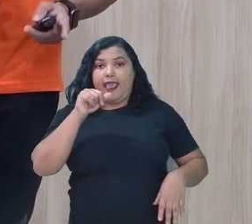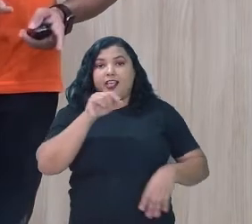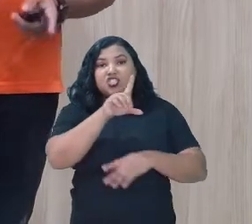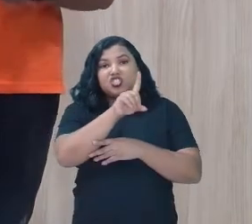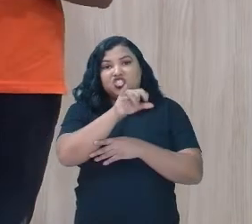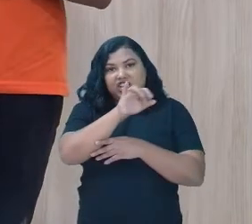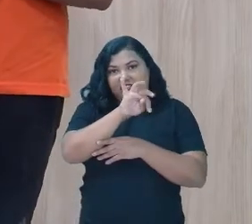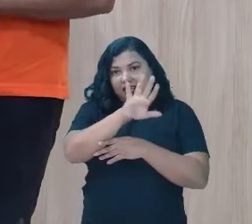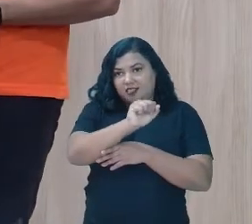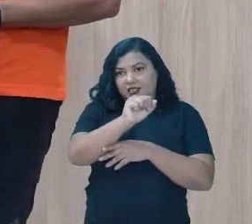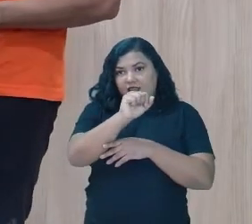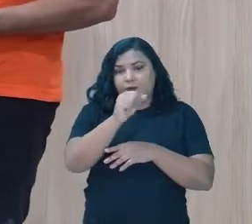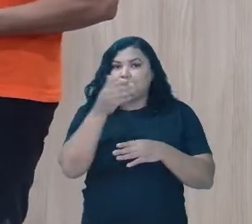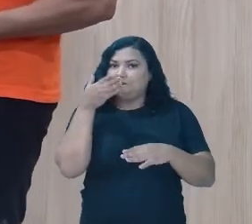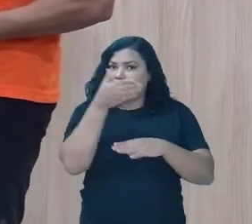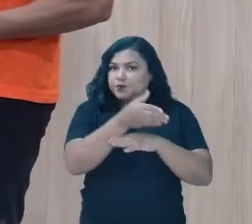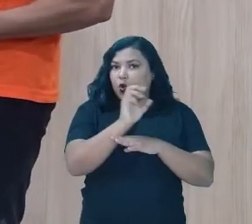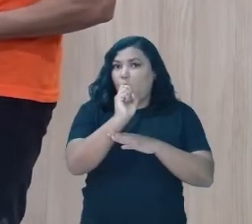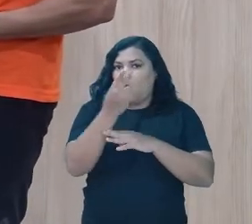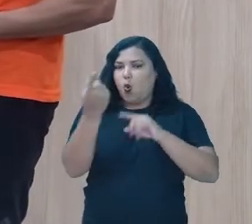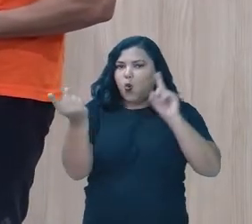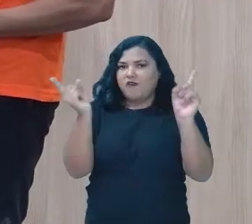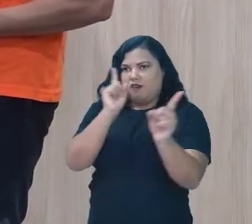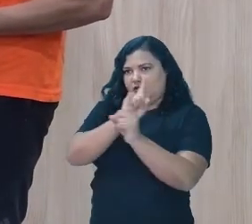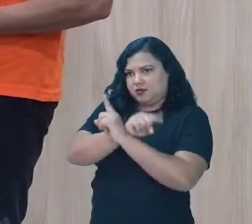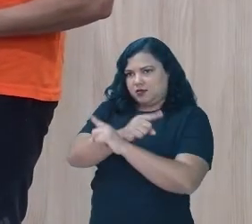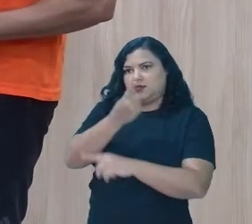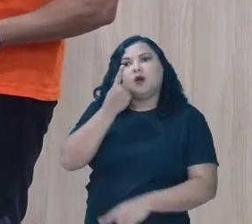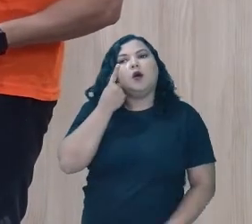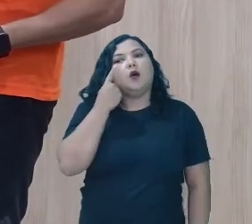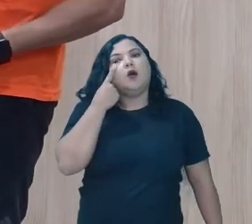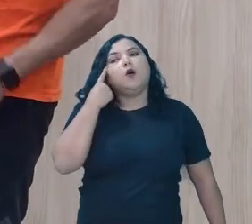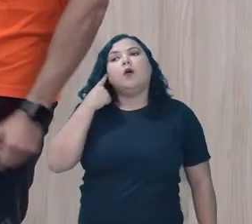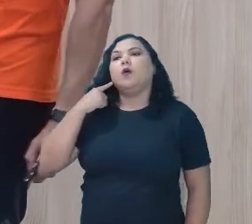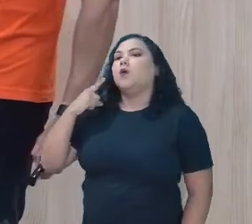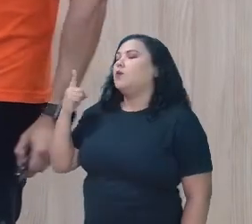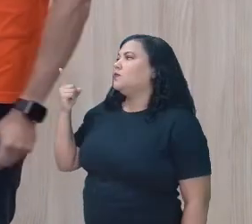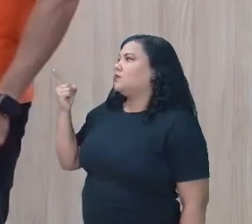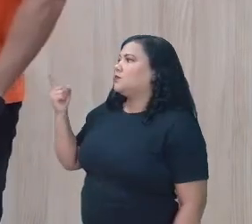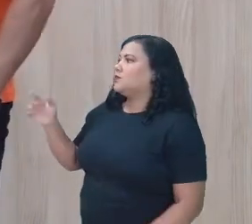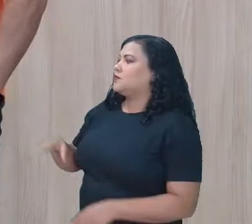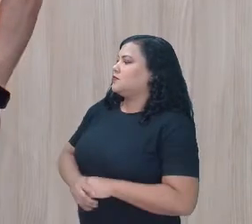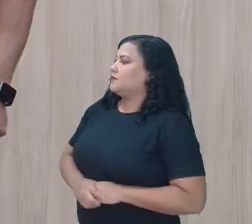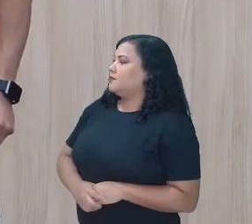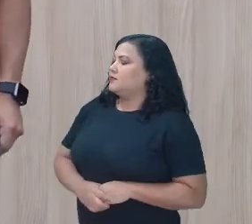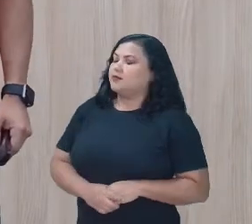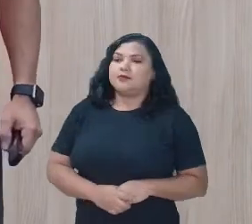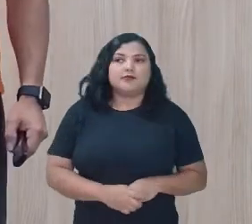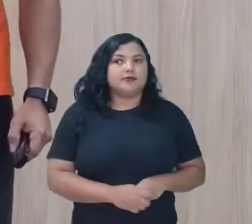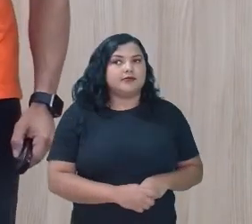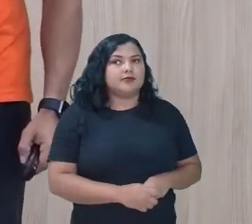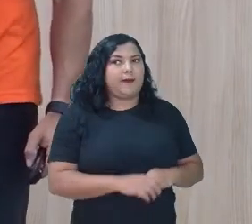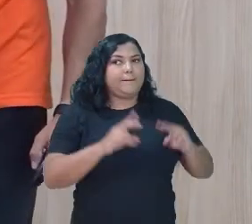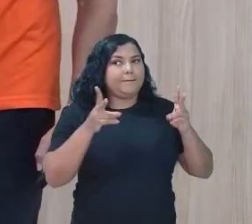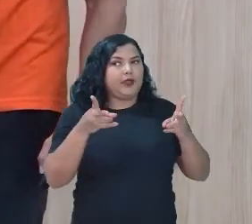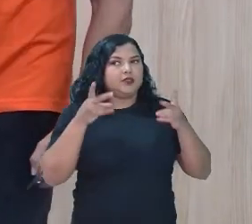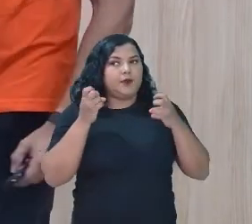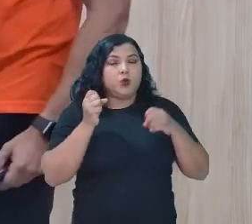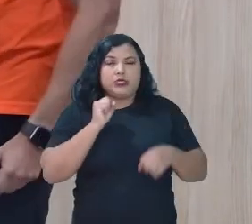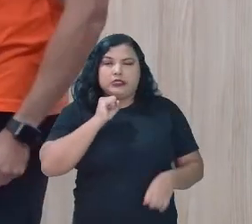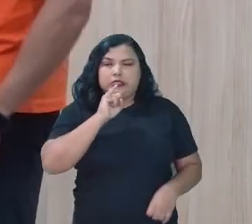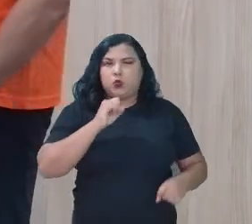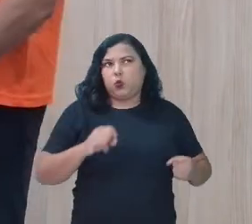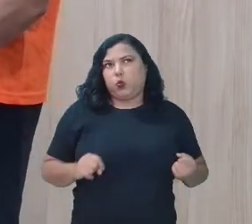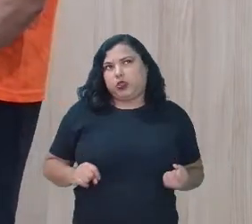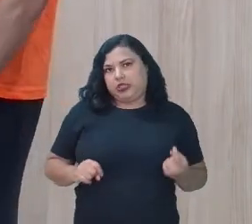ou grandezas inversamente proporcionais, tá? Então, analisando aqui, a gente já viu que se o tempo